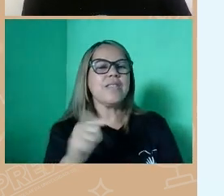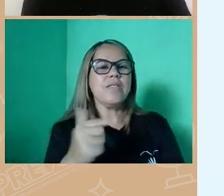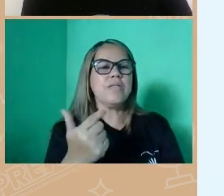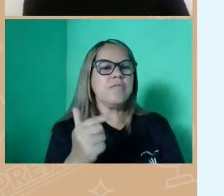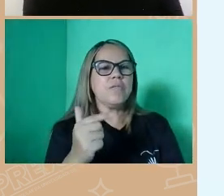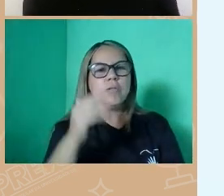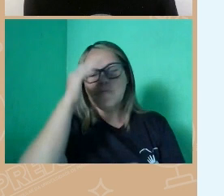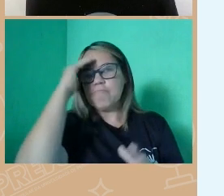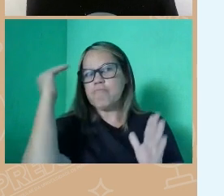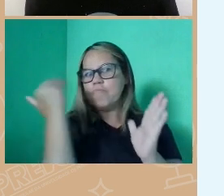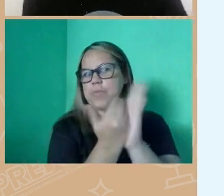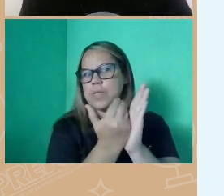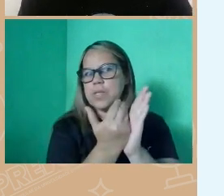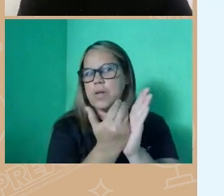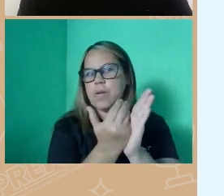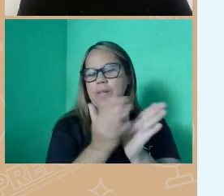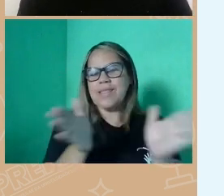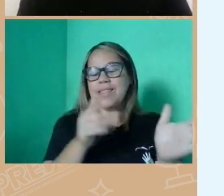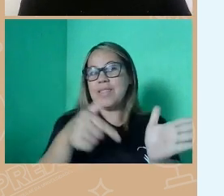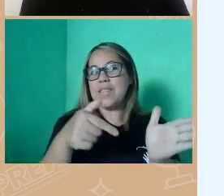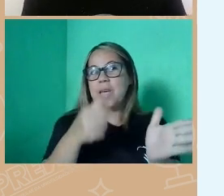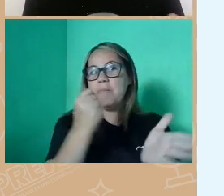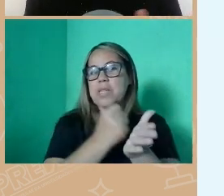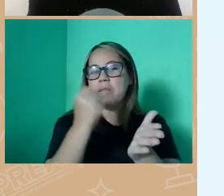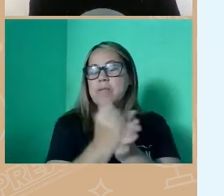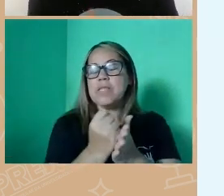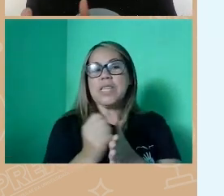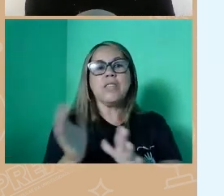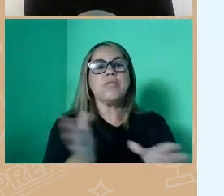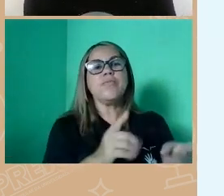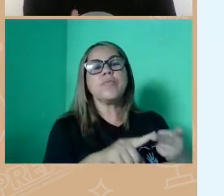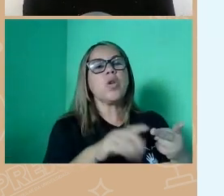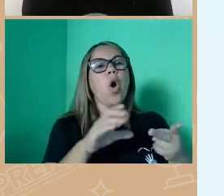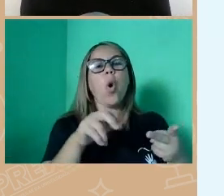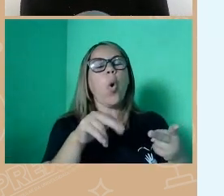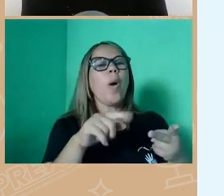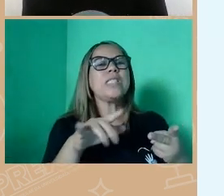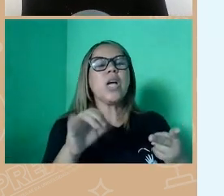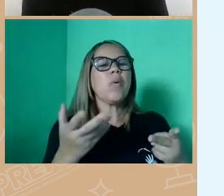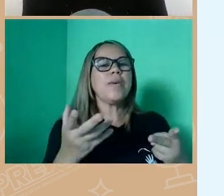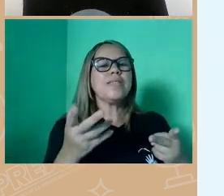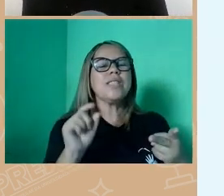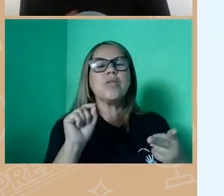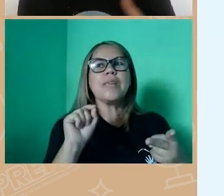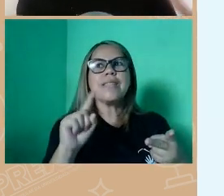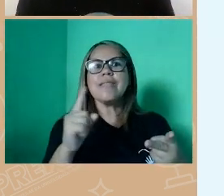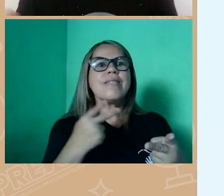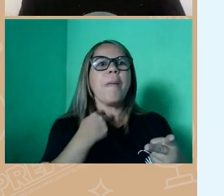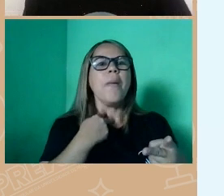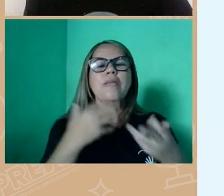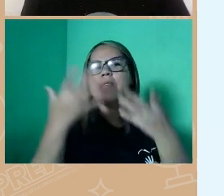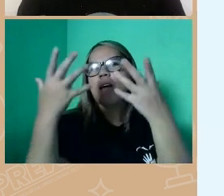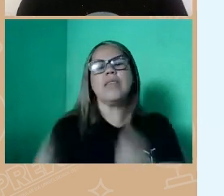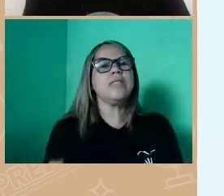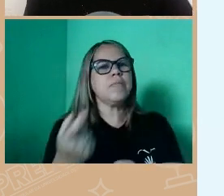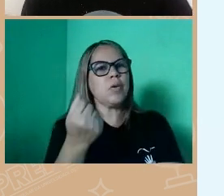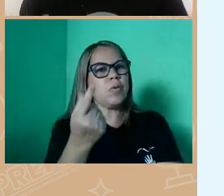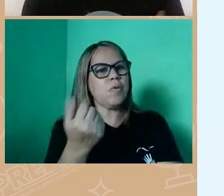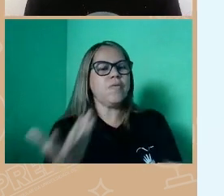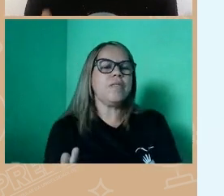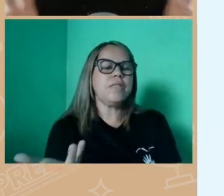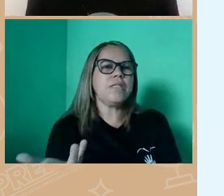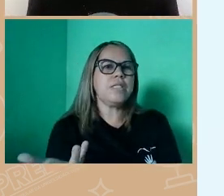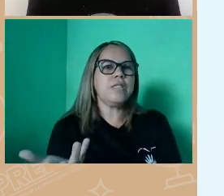cumprido o tempo de contrato e qual é a consequência? ele não receber, não poder receber o valor são duas partes que estão bem